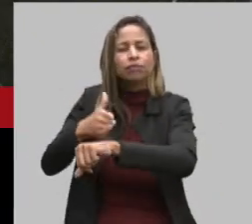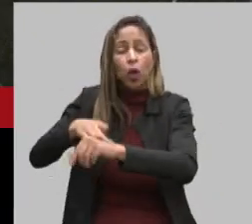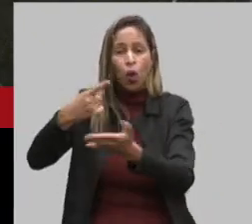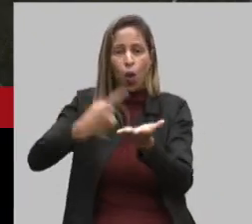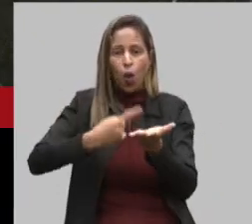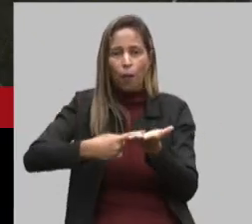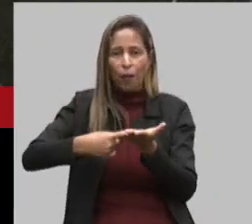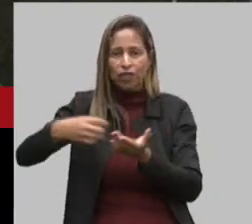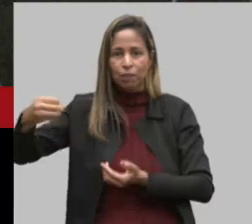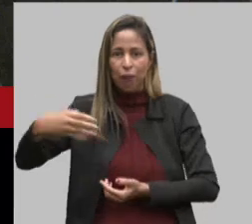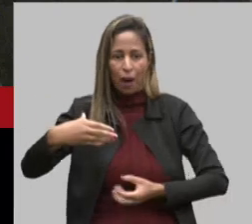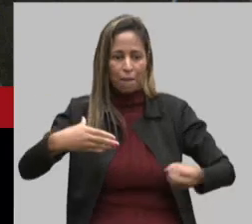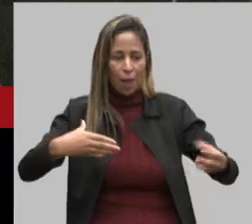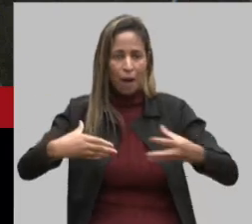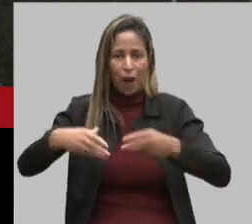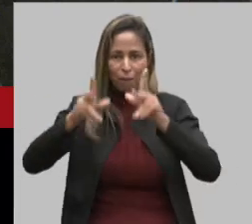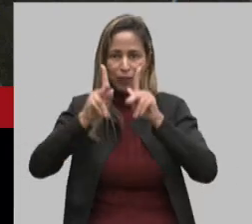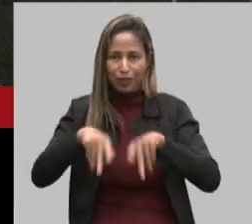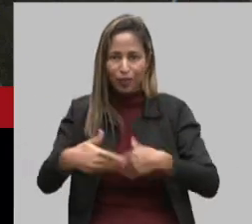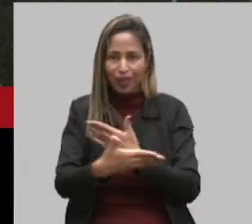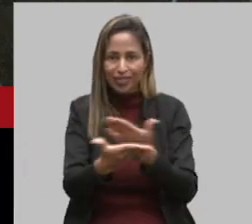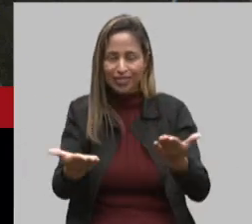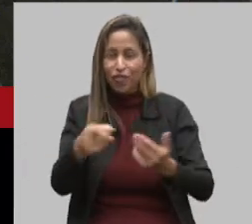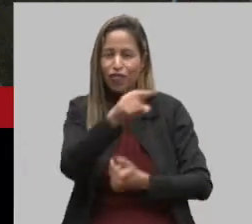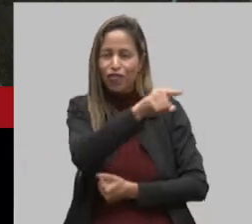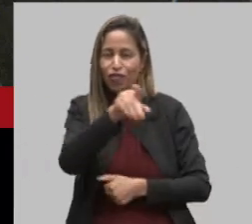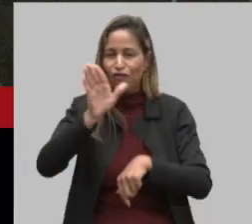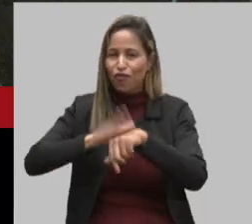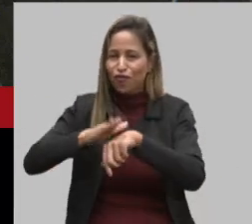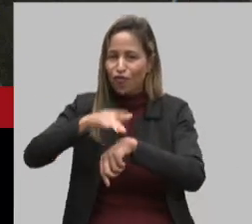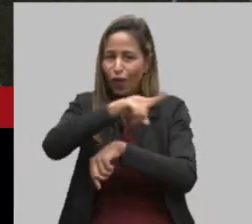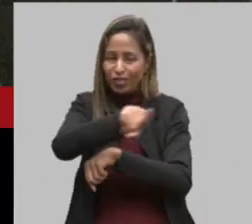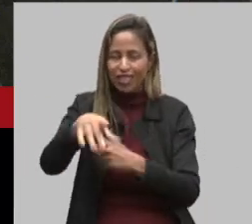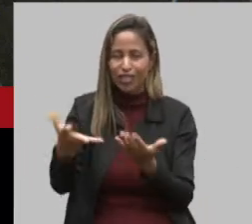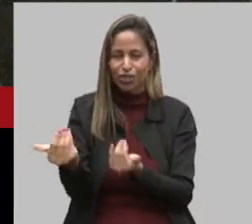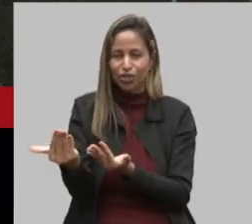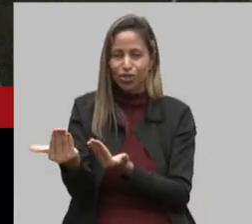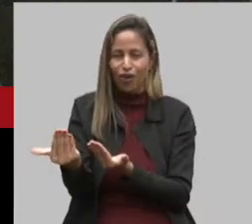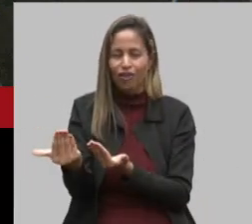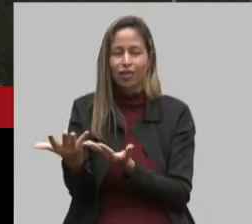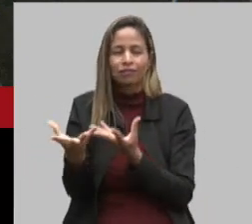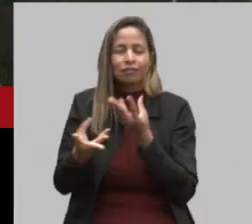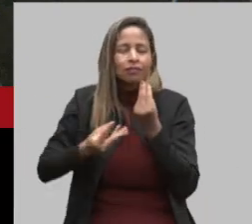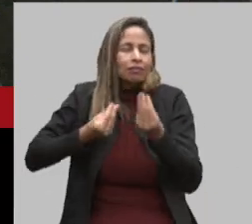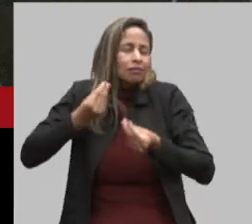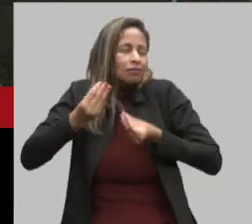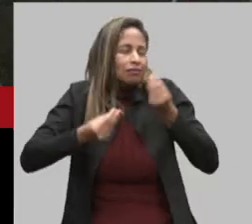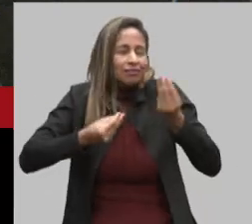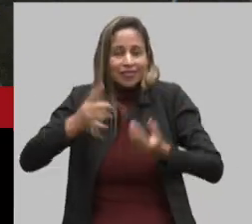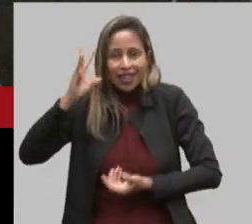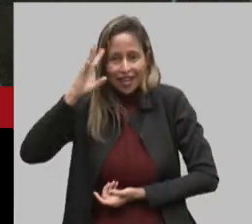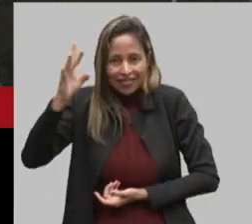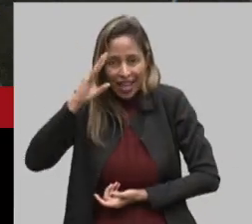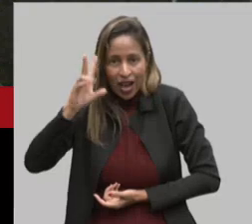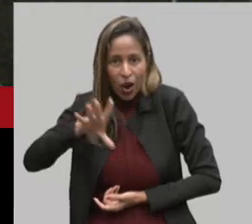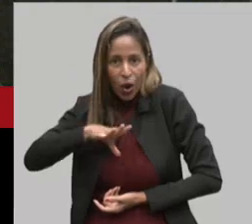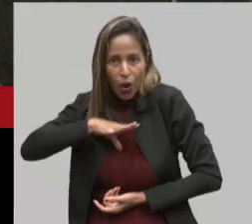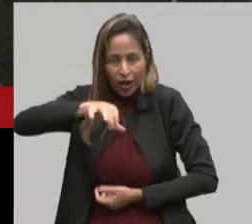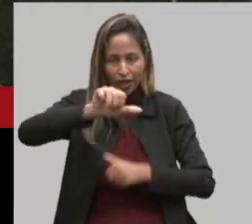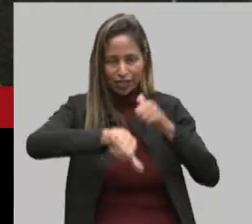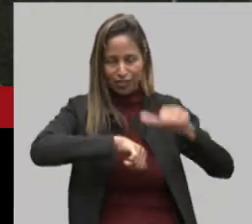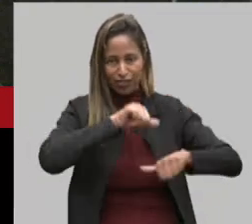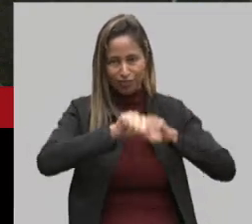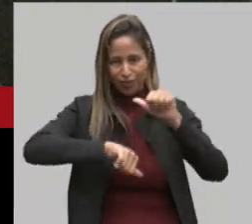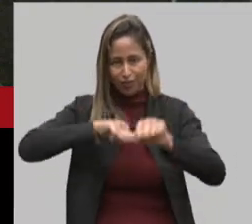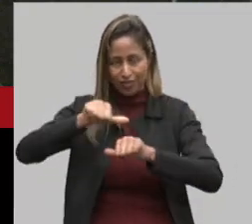novas gerações vocês jovens trazem o frescor das ideias a ousadia das mudanças e